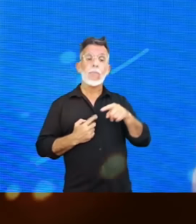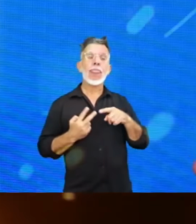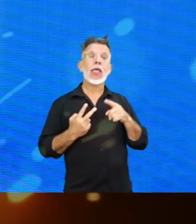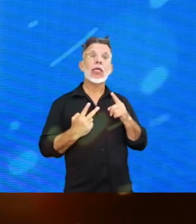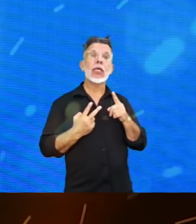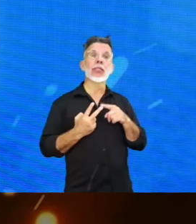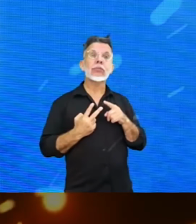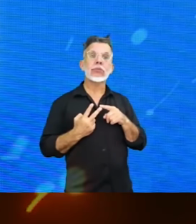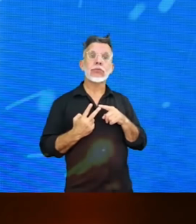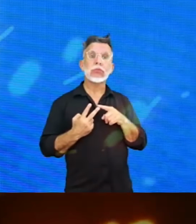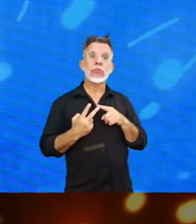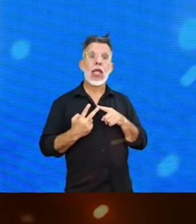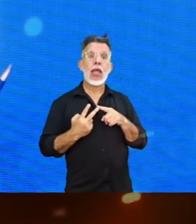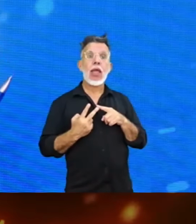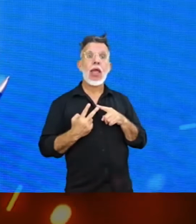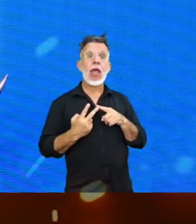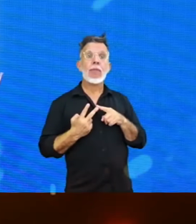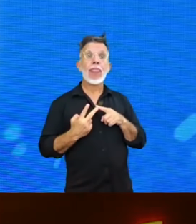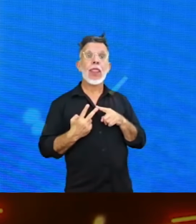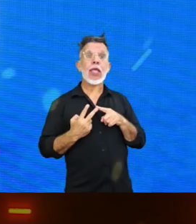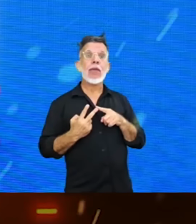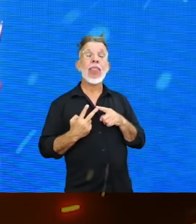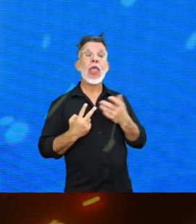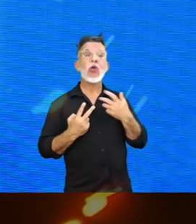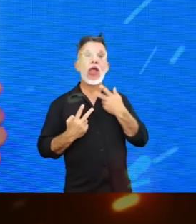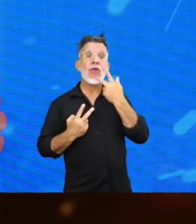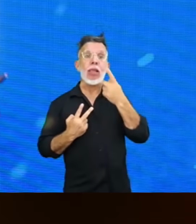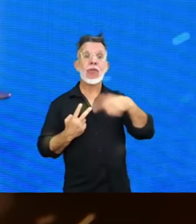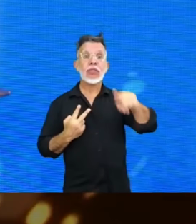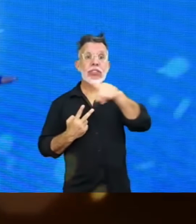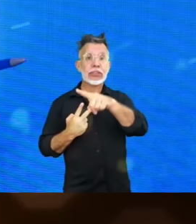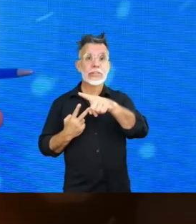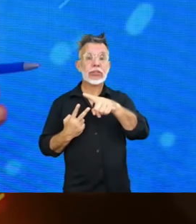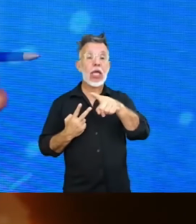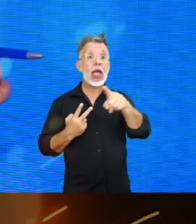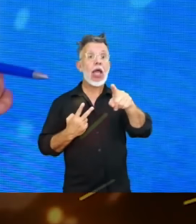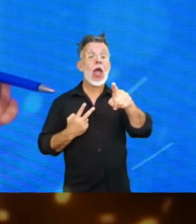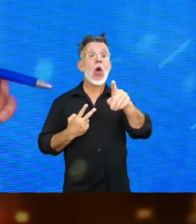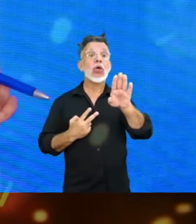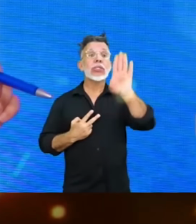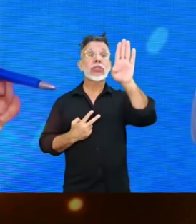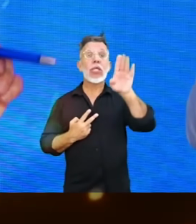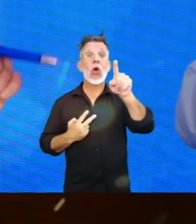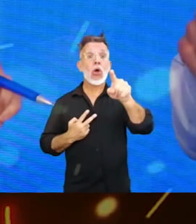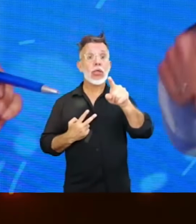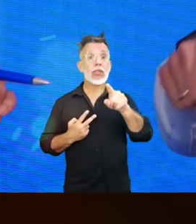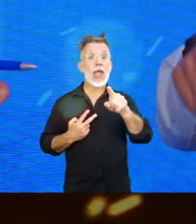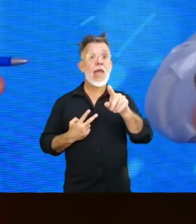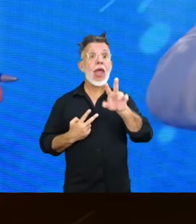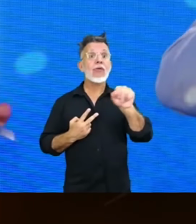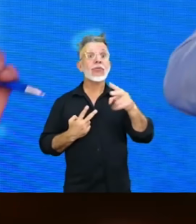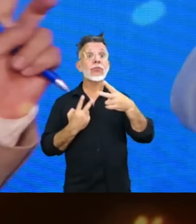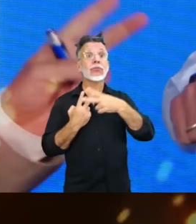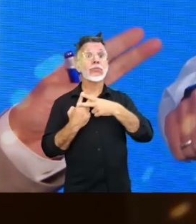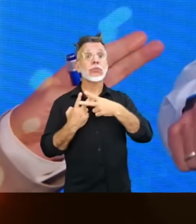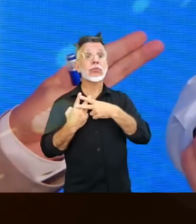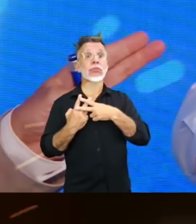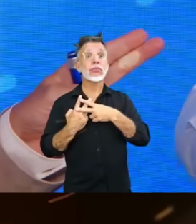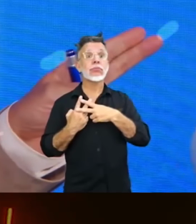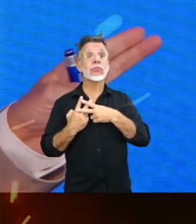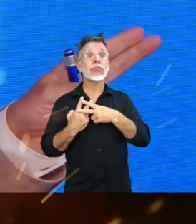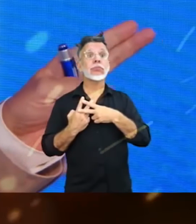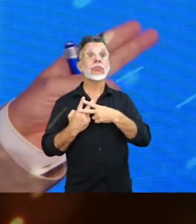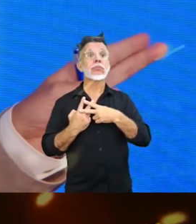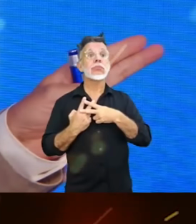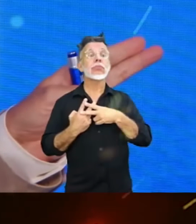interrompeu você me dá advertência no final e eu quero falar para você o seguinte candidato colocar el na cadeia você não interru o